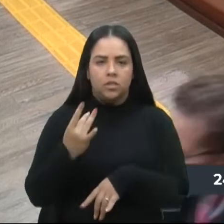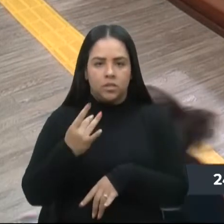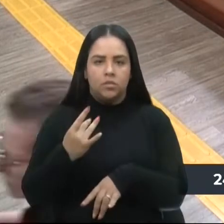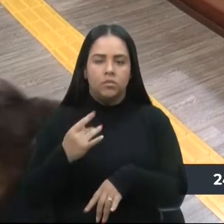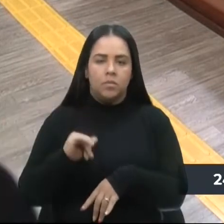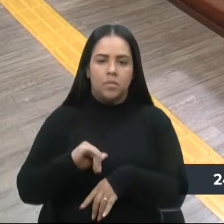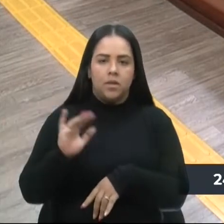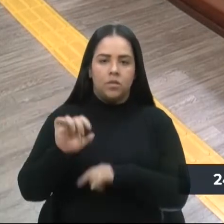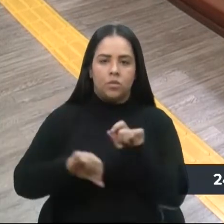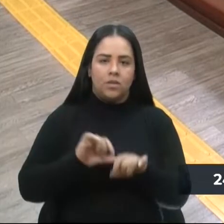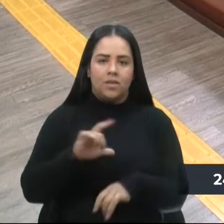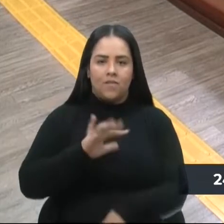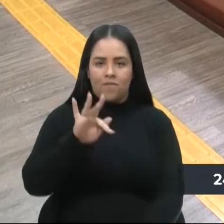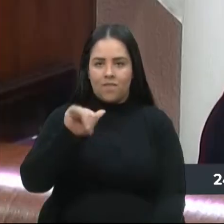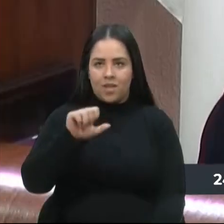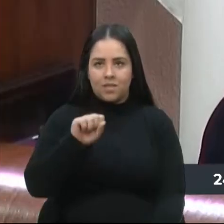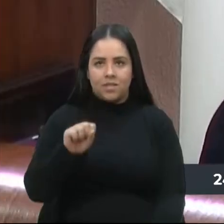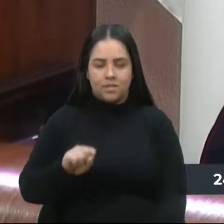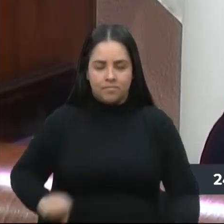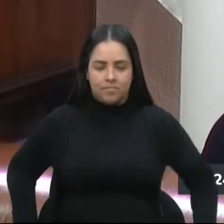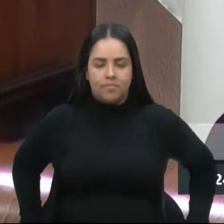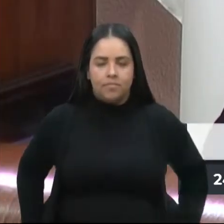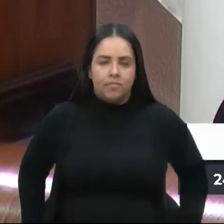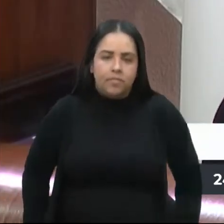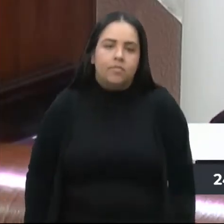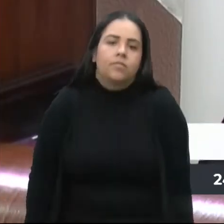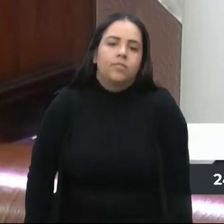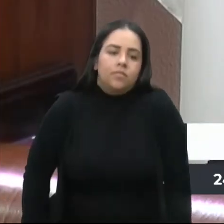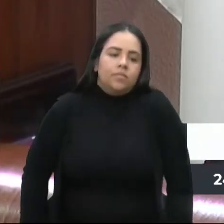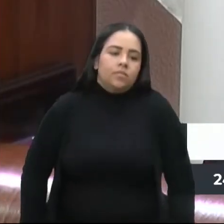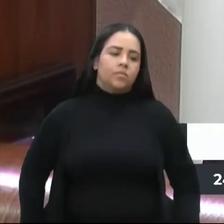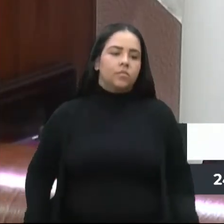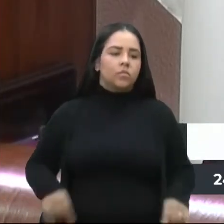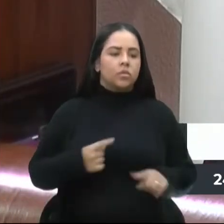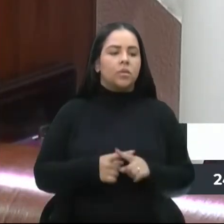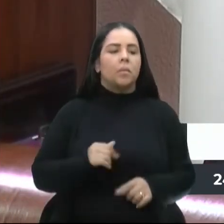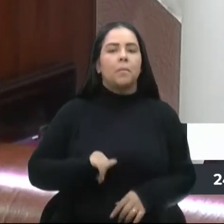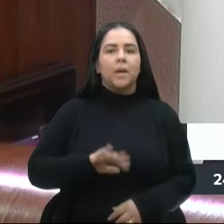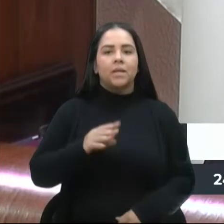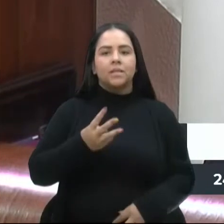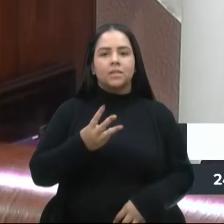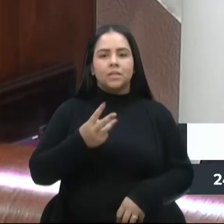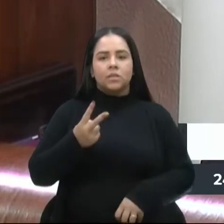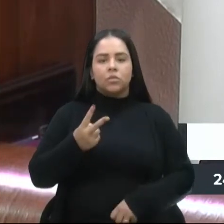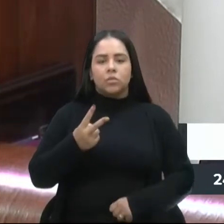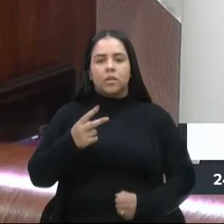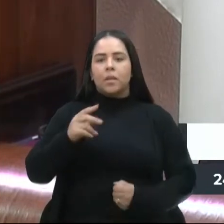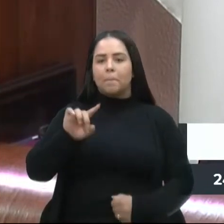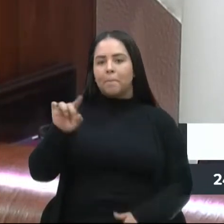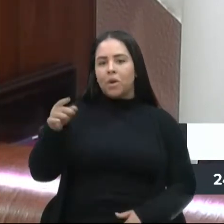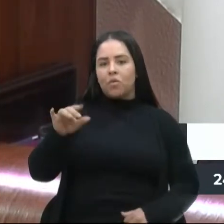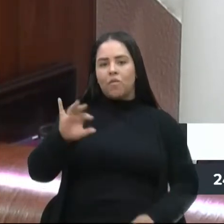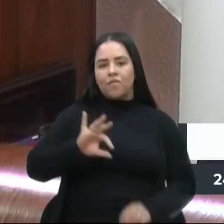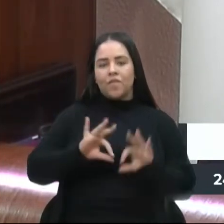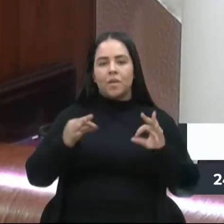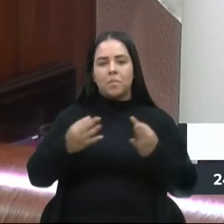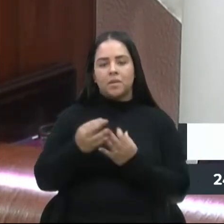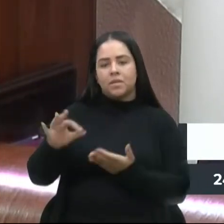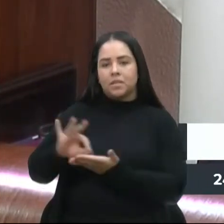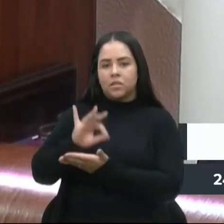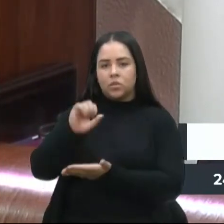precisamente dos dados da FAS, que hoje mais de 32 mil famílias inscritas no Cadastro